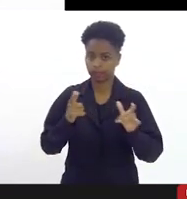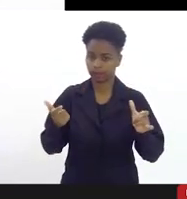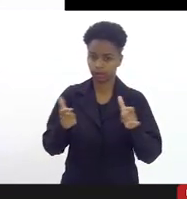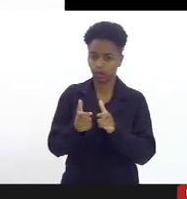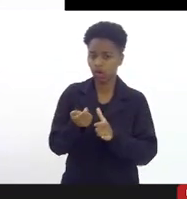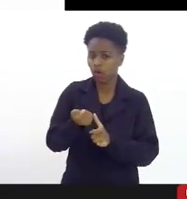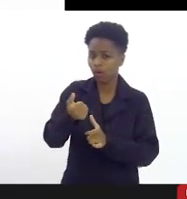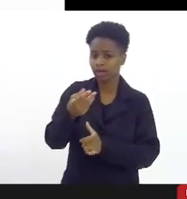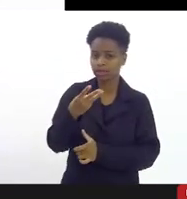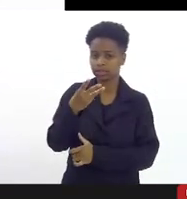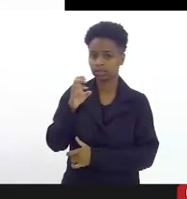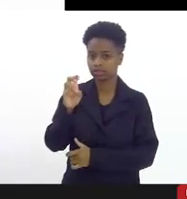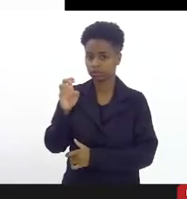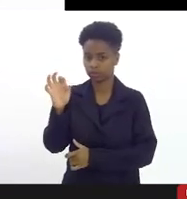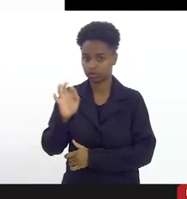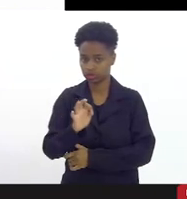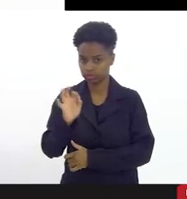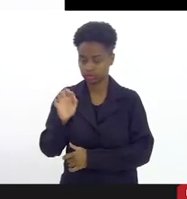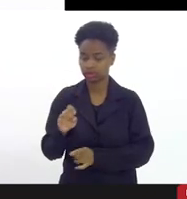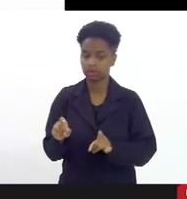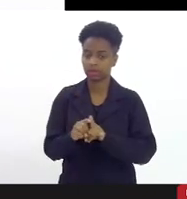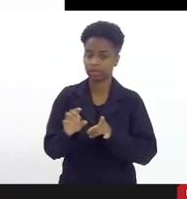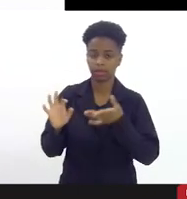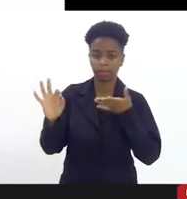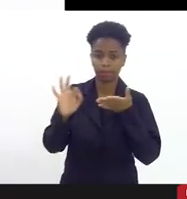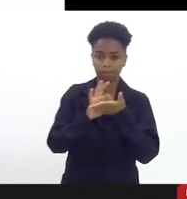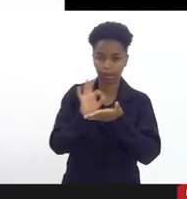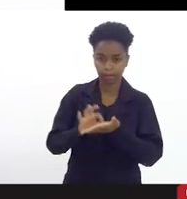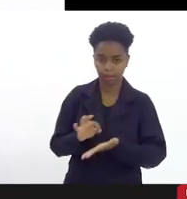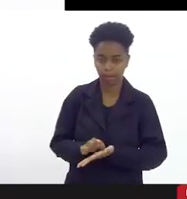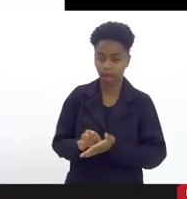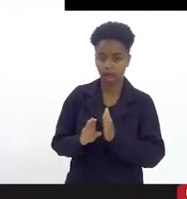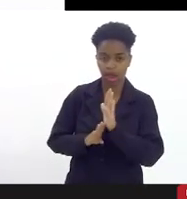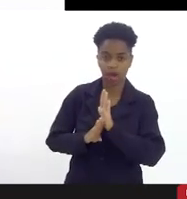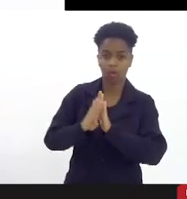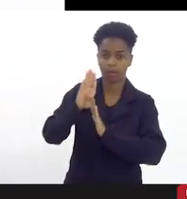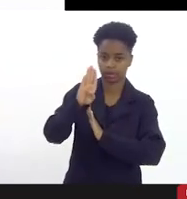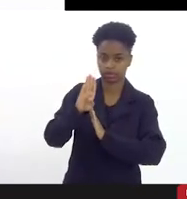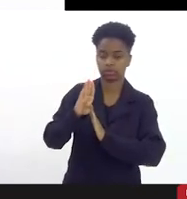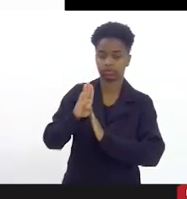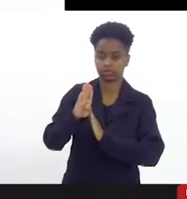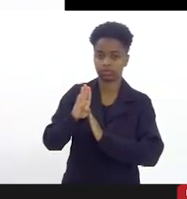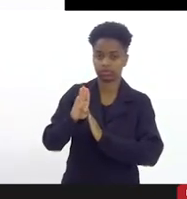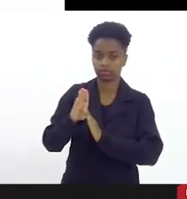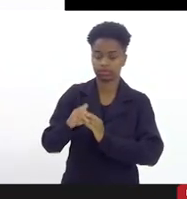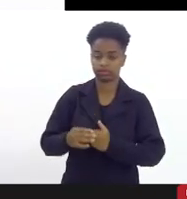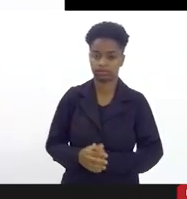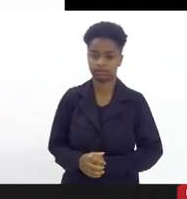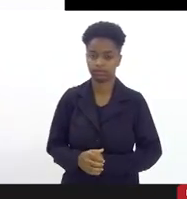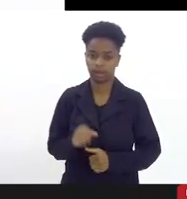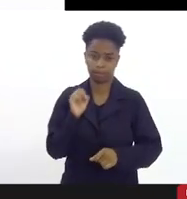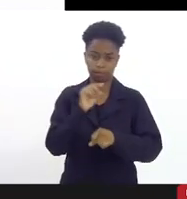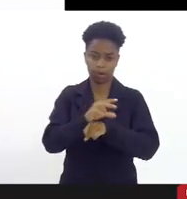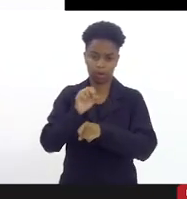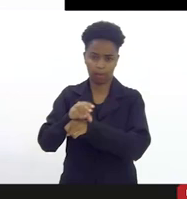35% o número de matrículas aumenta Em contrapartida